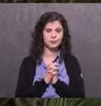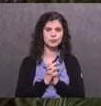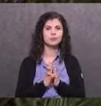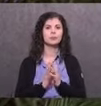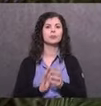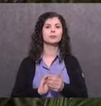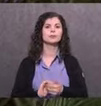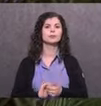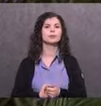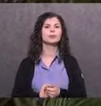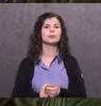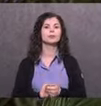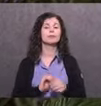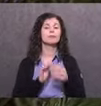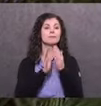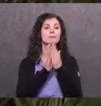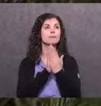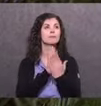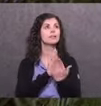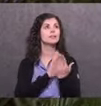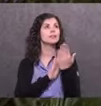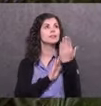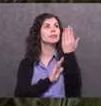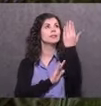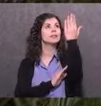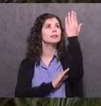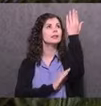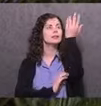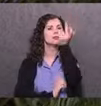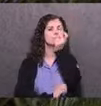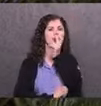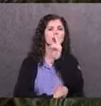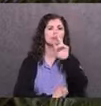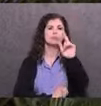Deus eterno e omnipotente,